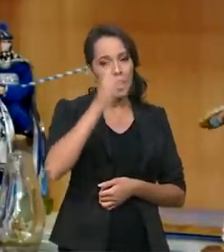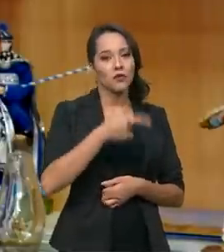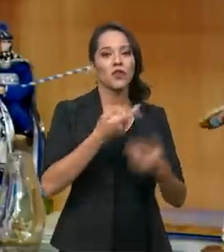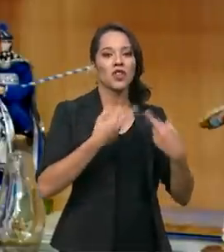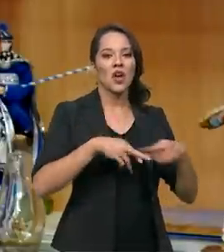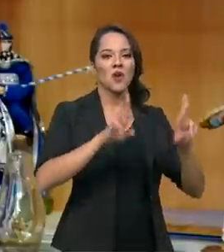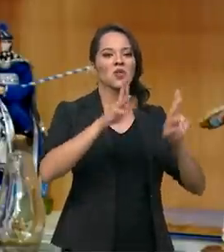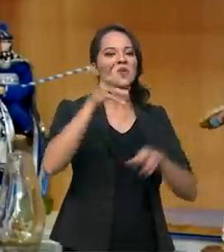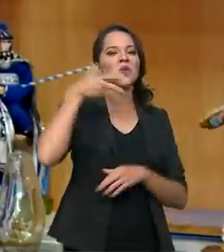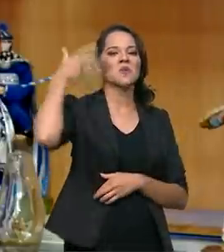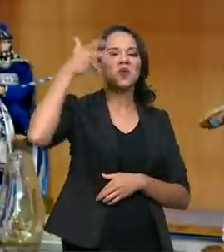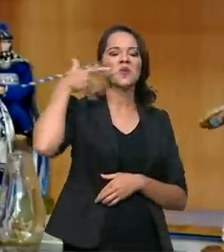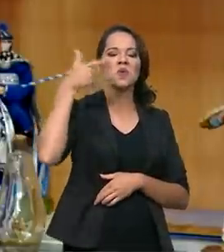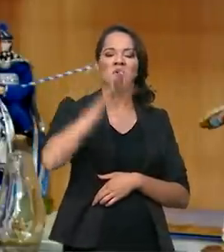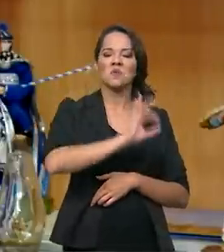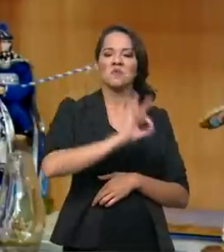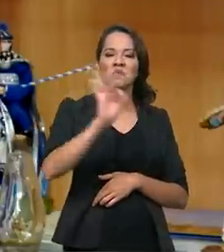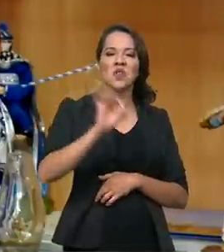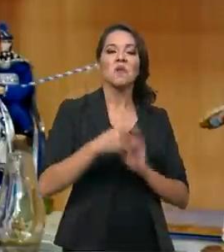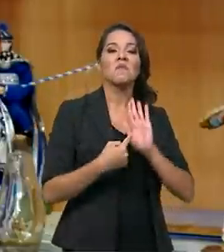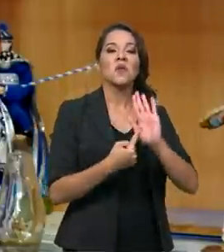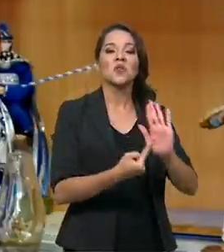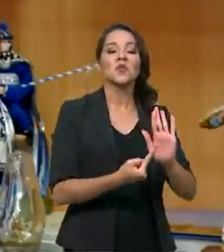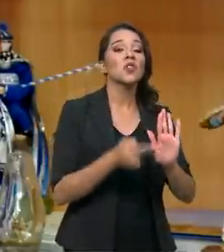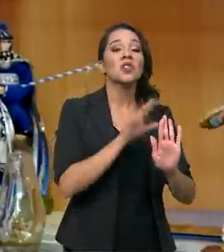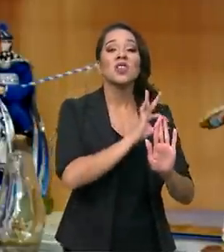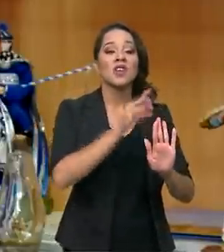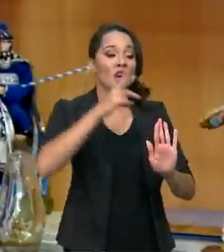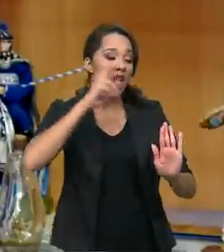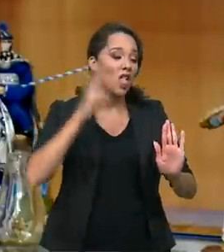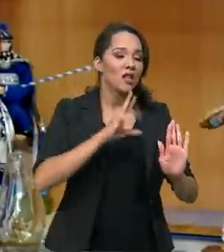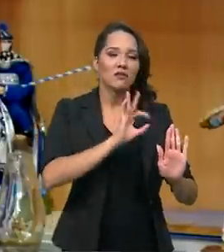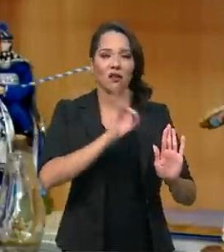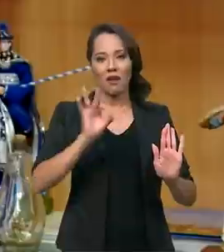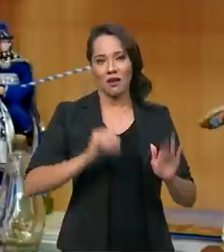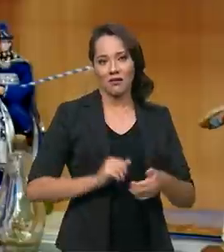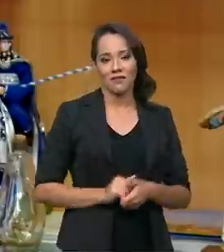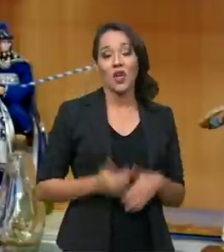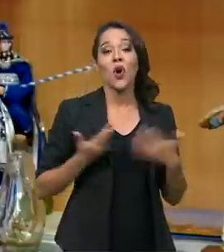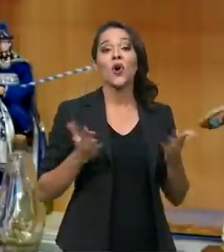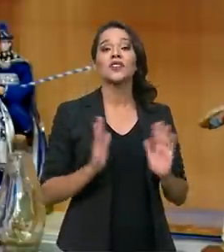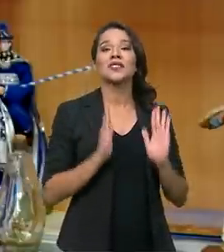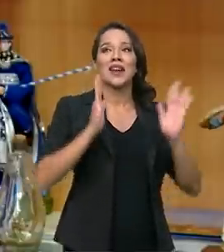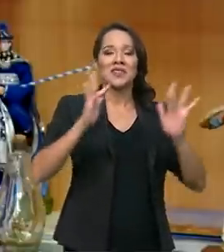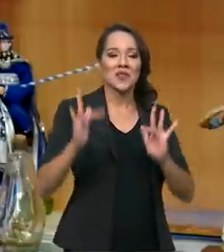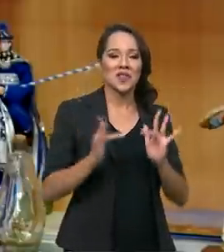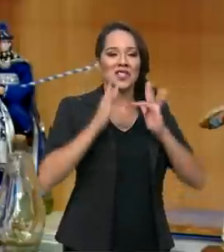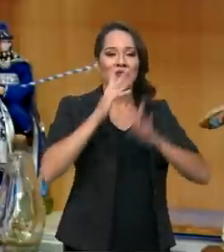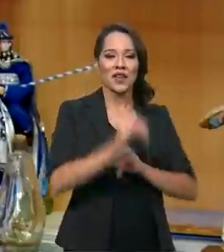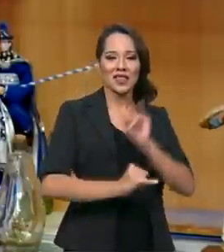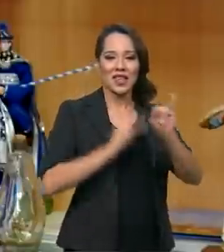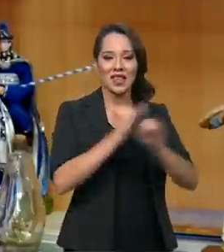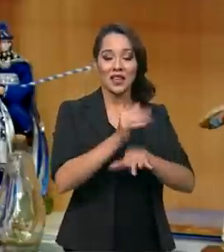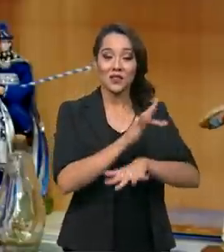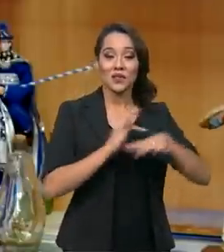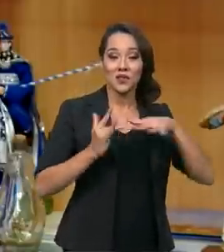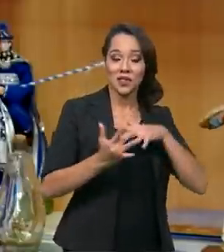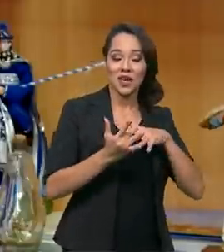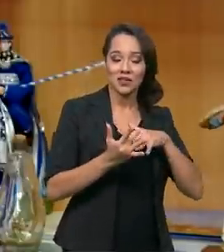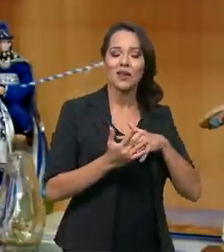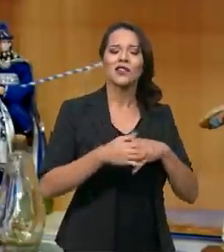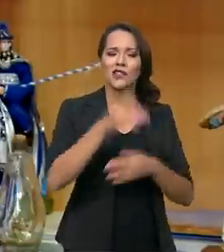de um discurso exemplar mostrou ninguém contestou então isso hoje graças a conectividade à internet é redes sociais